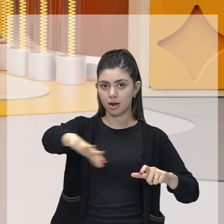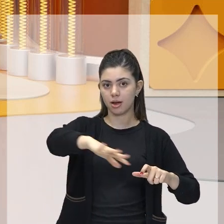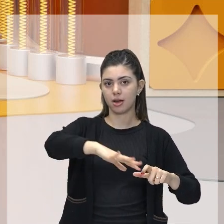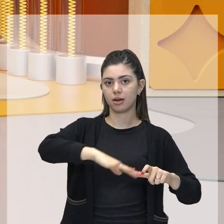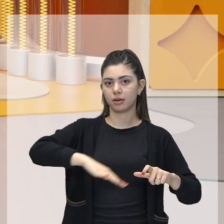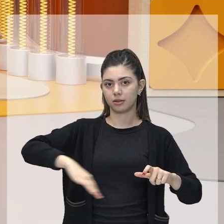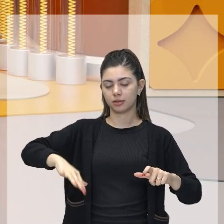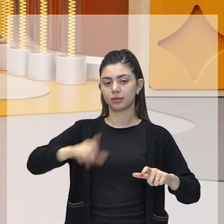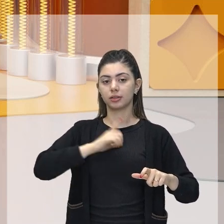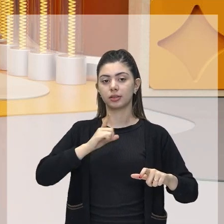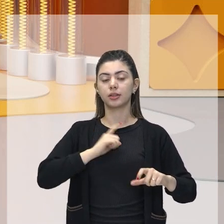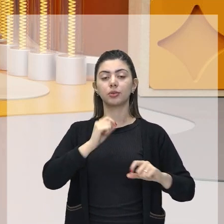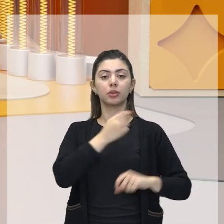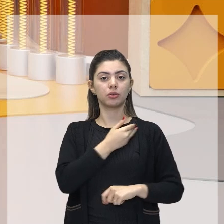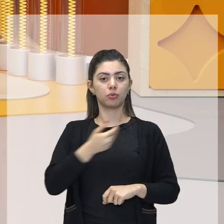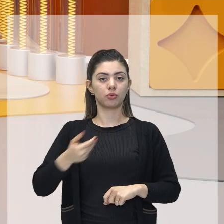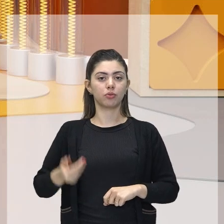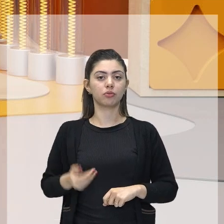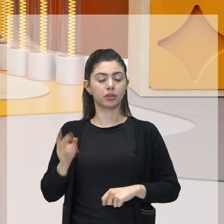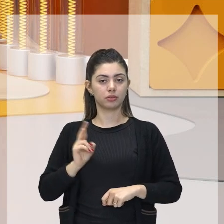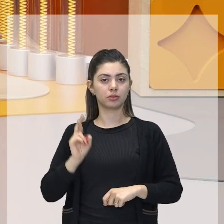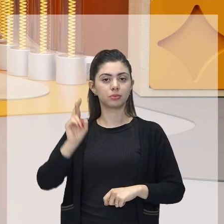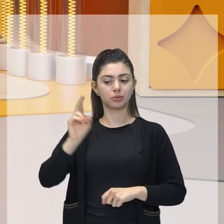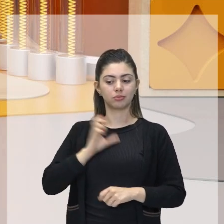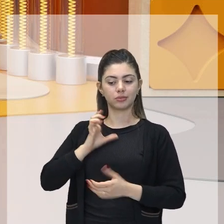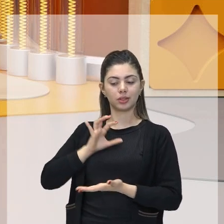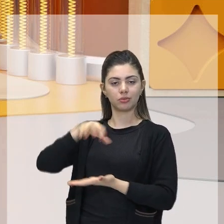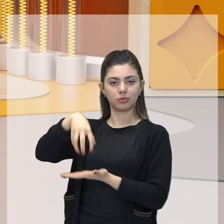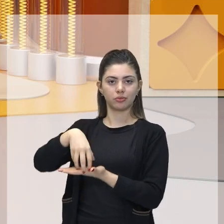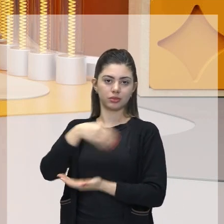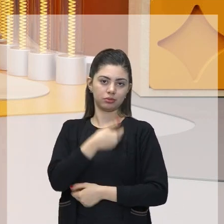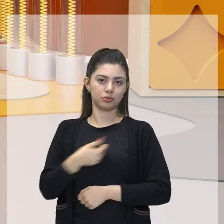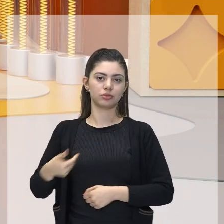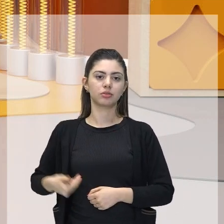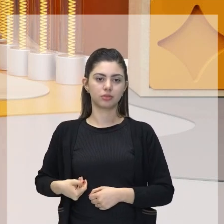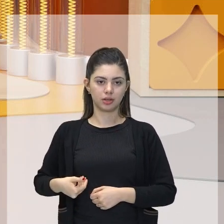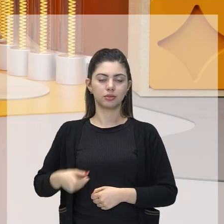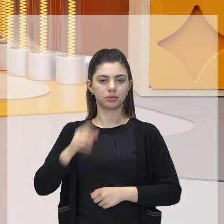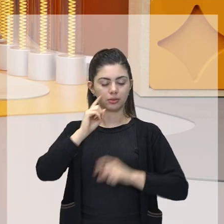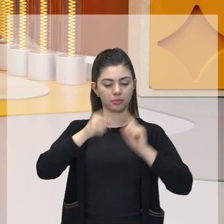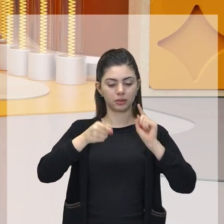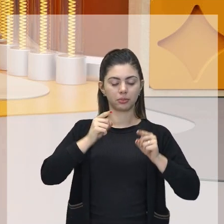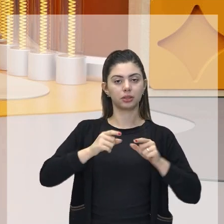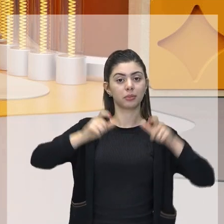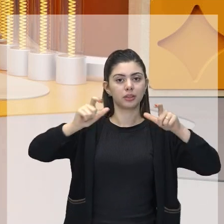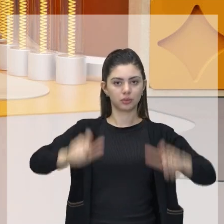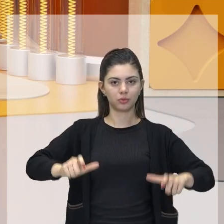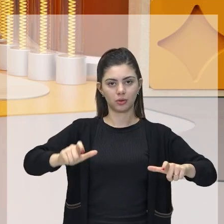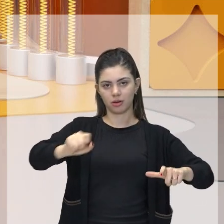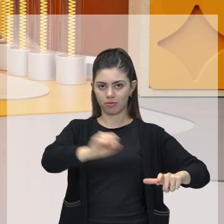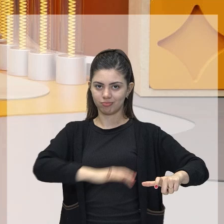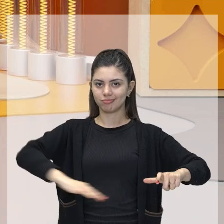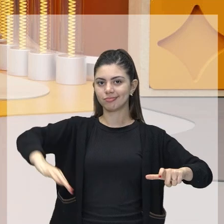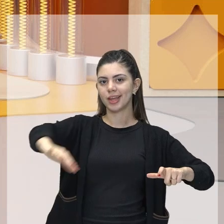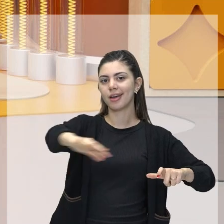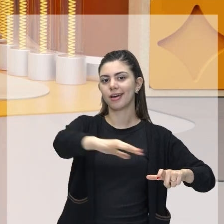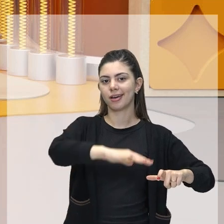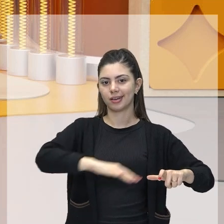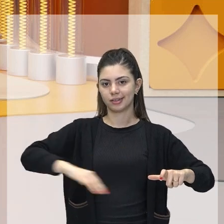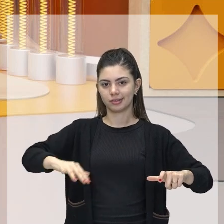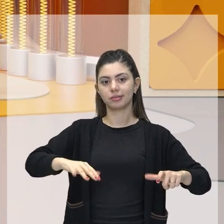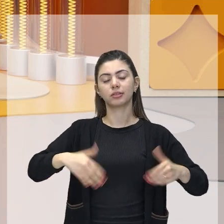é governada por alguém, que tem uma organização de Estado, né? que é governado por alguém ali. E todo o território, ele